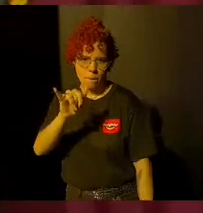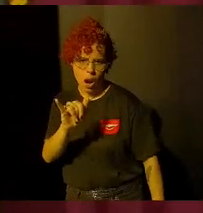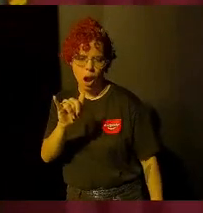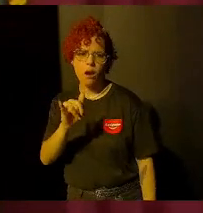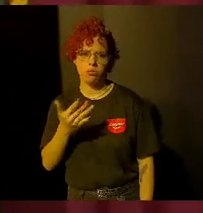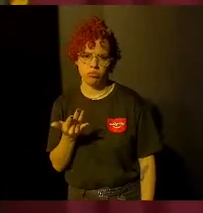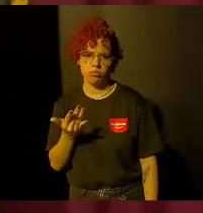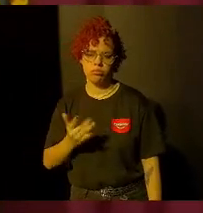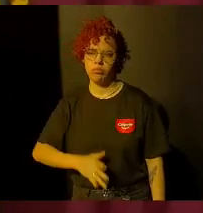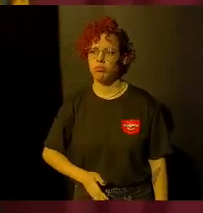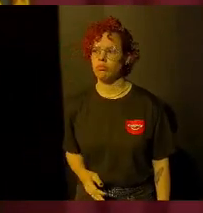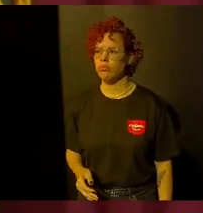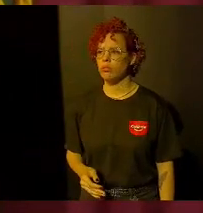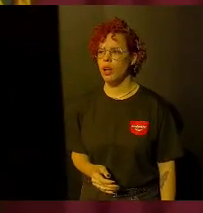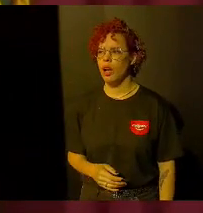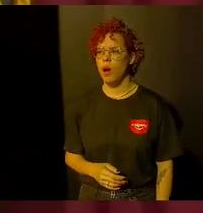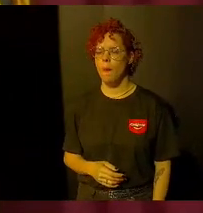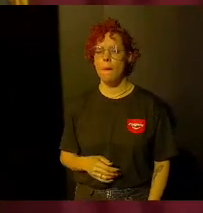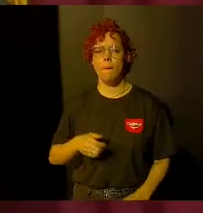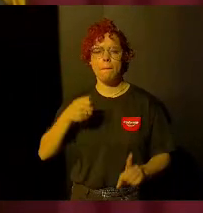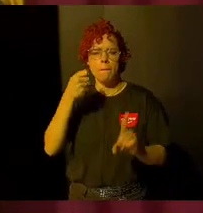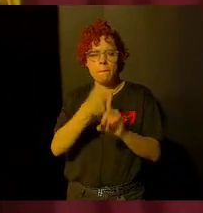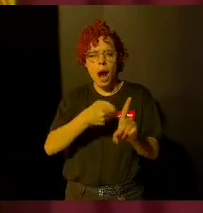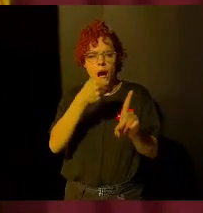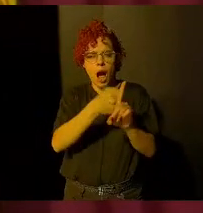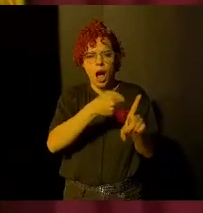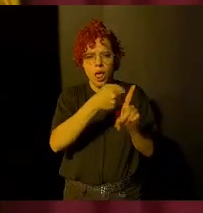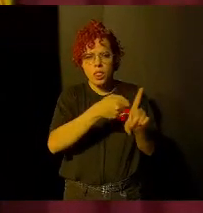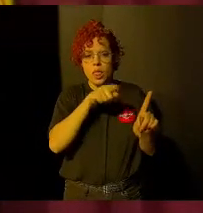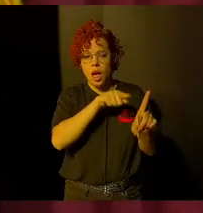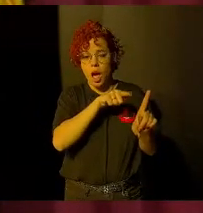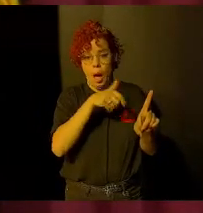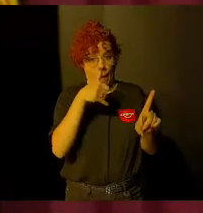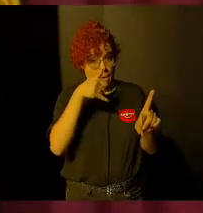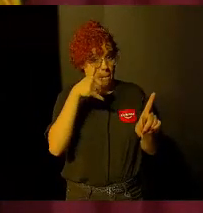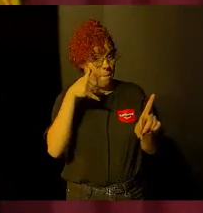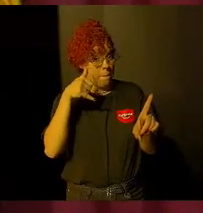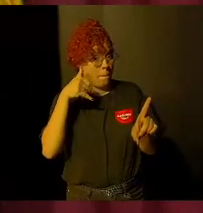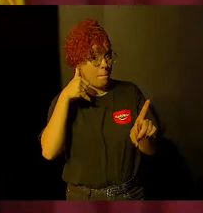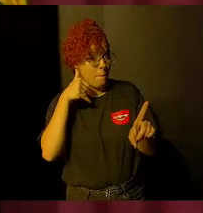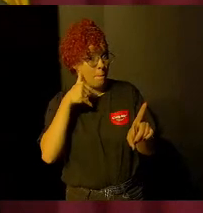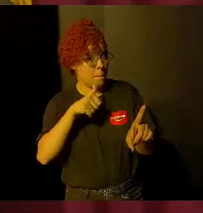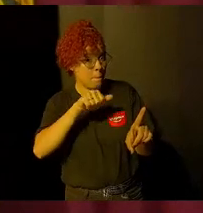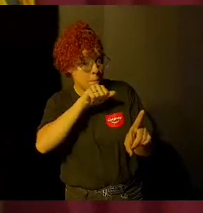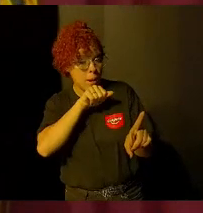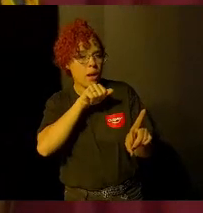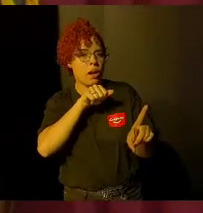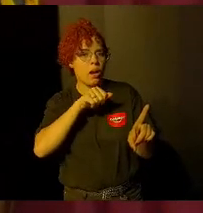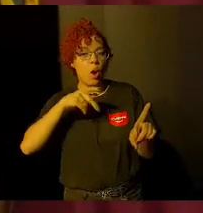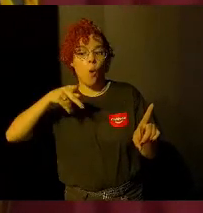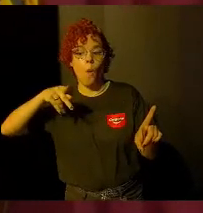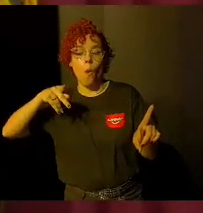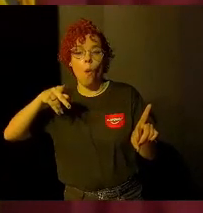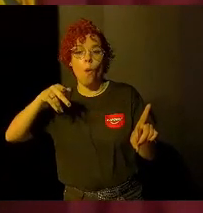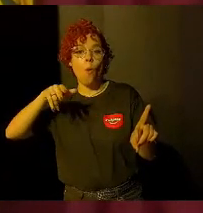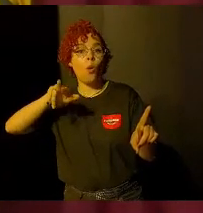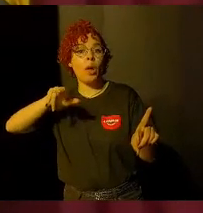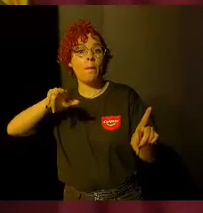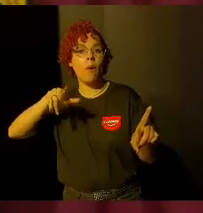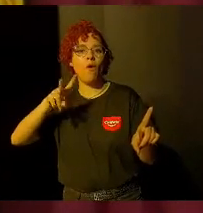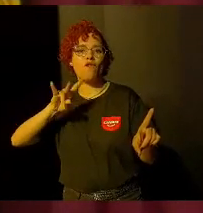pai tá batendo na mãe enfim ele é o irmão que vai lá e enfrenta Mas você também vê